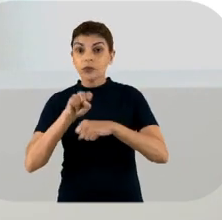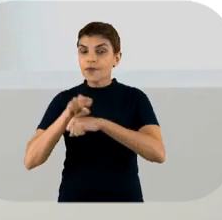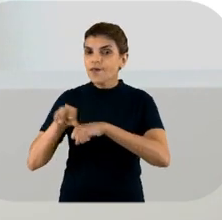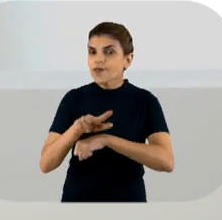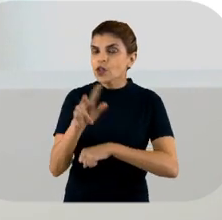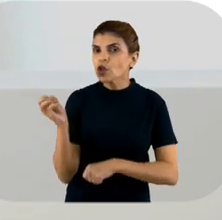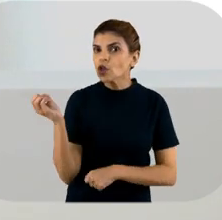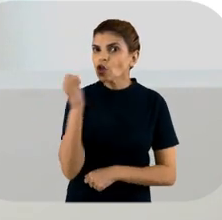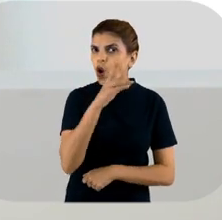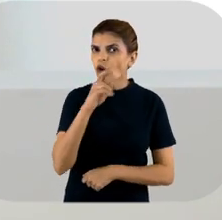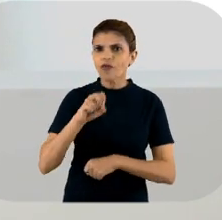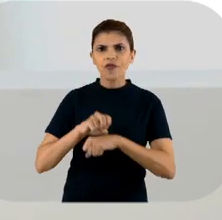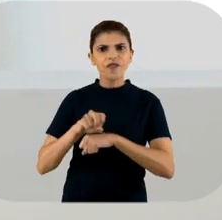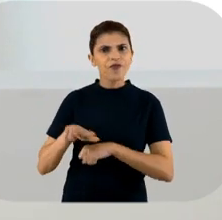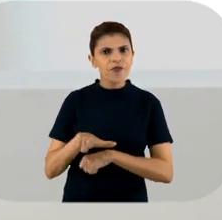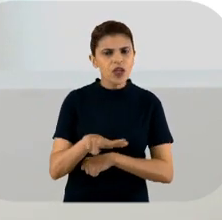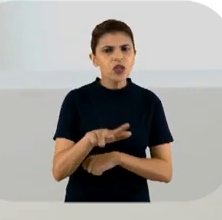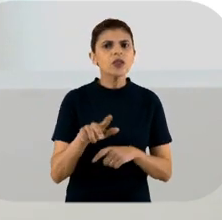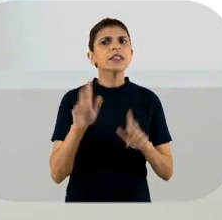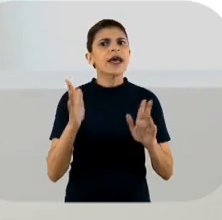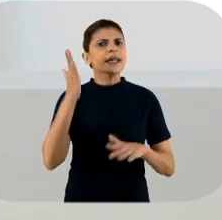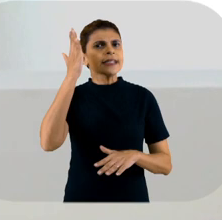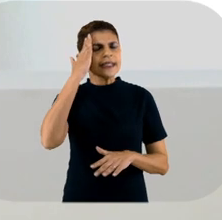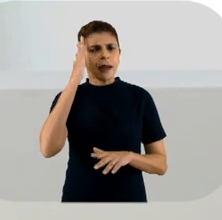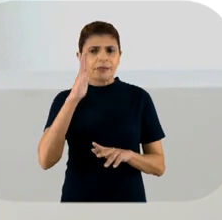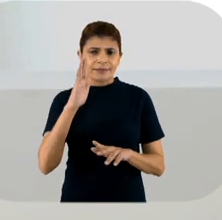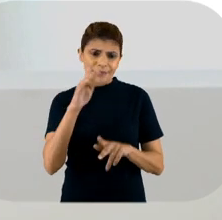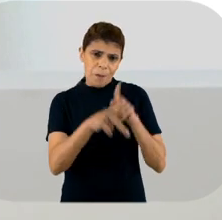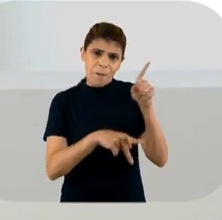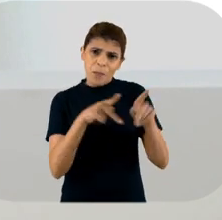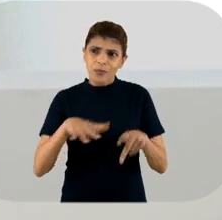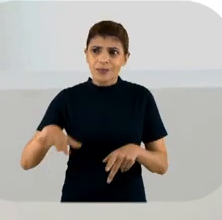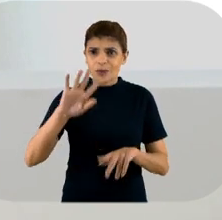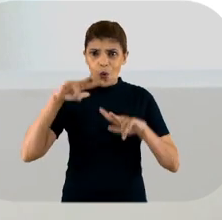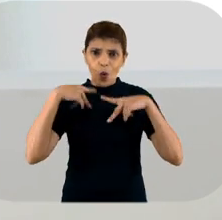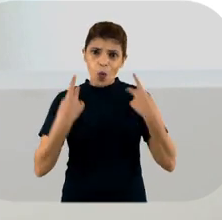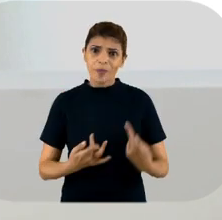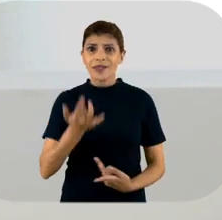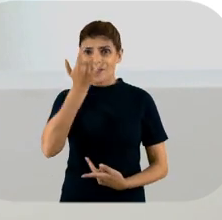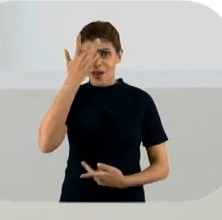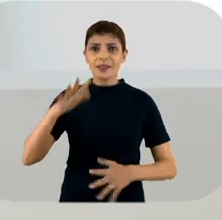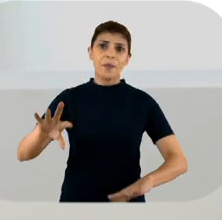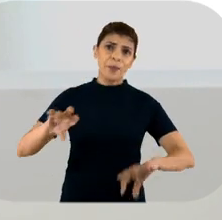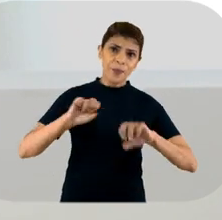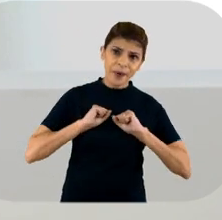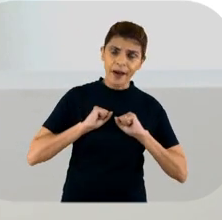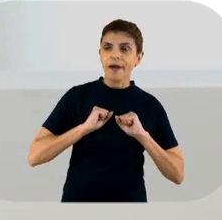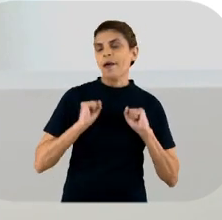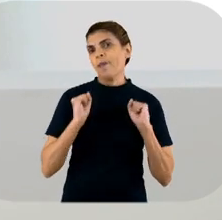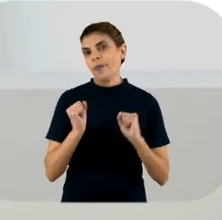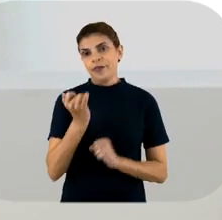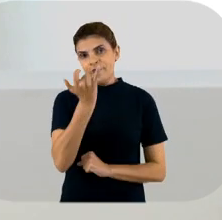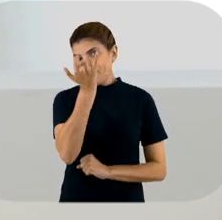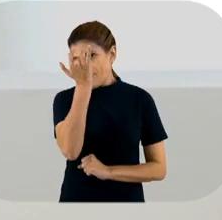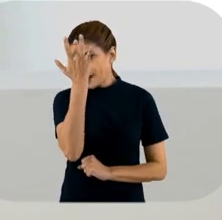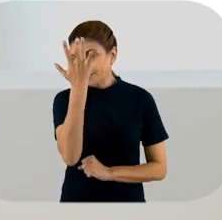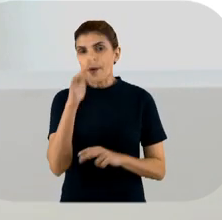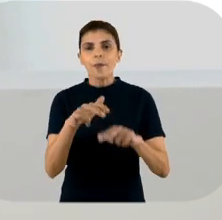ser um vírus novo, você tem toda a população humana é suscetível, então você junta uma forma de transmissão